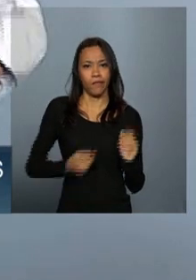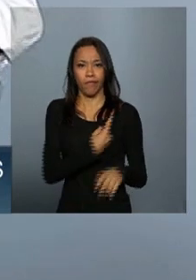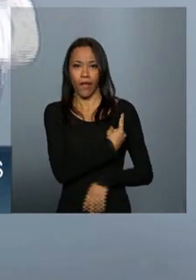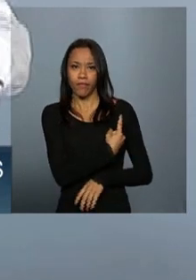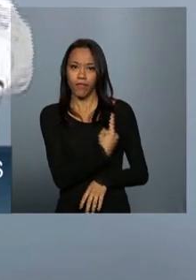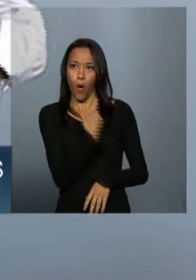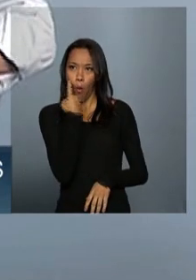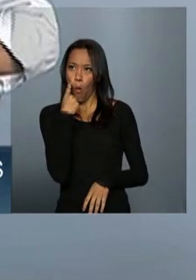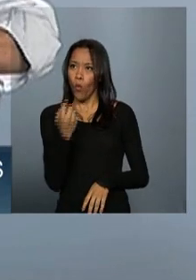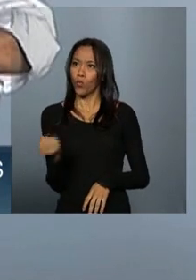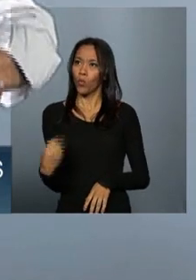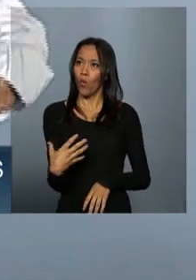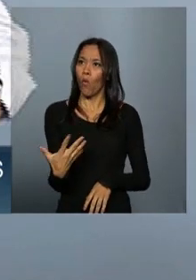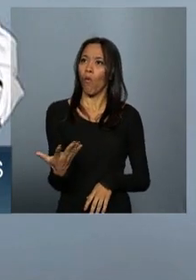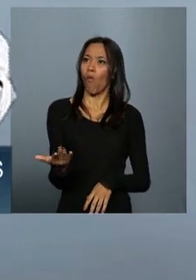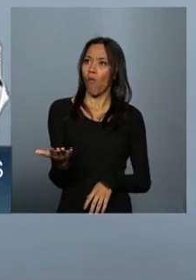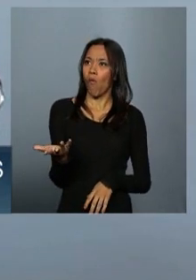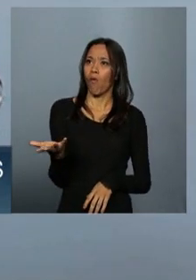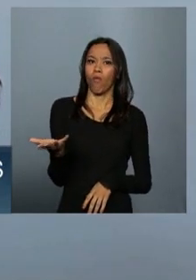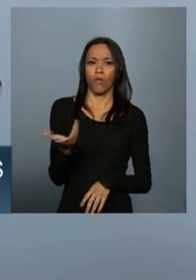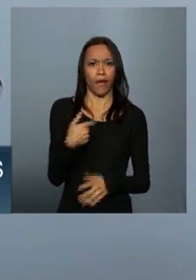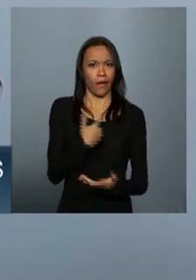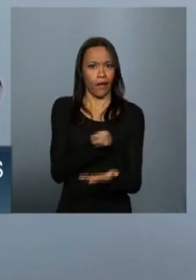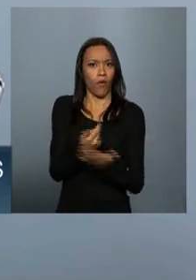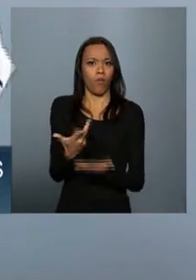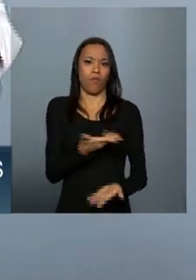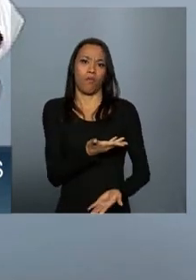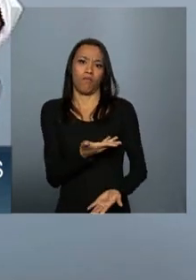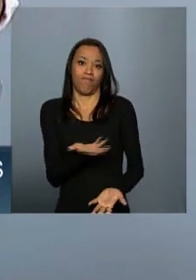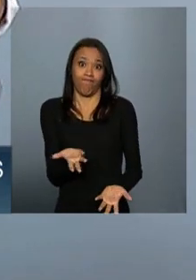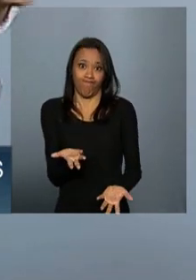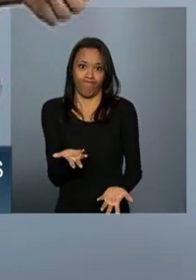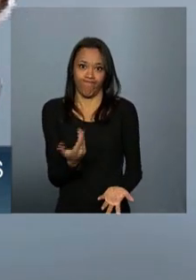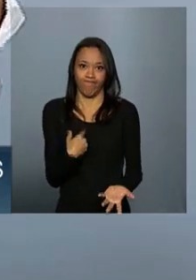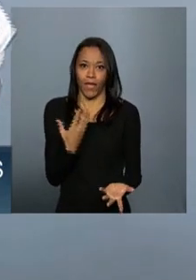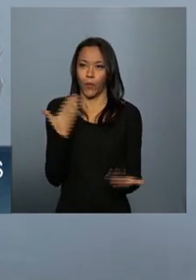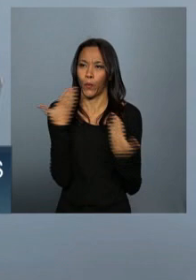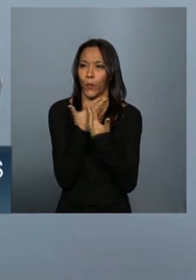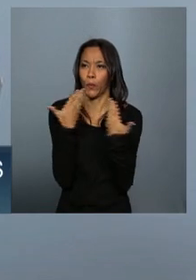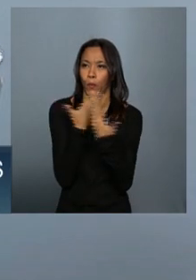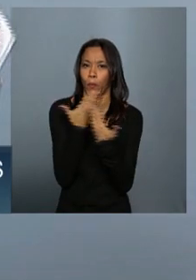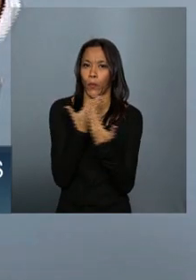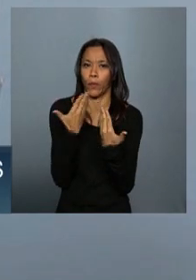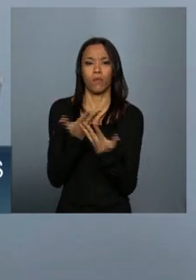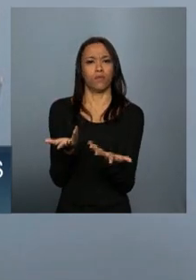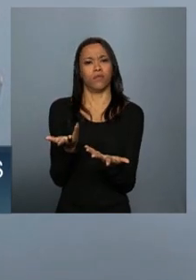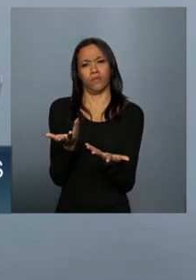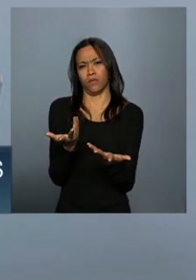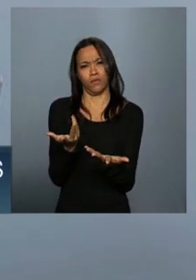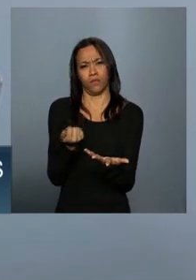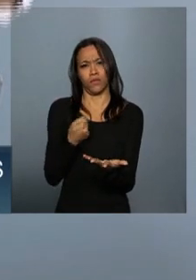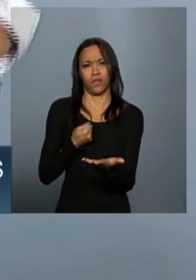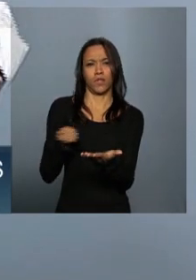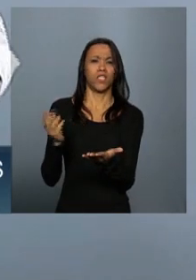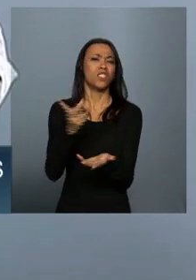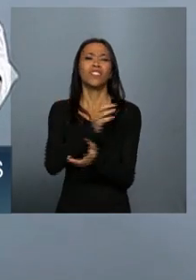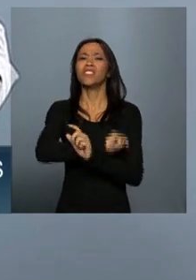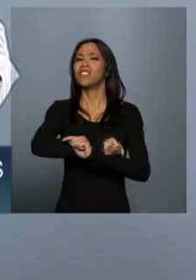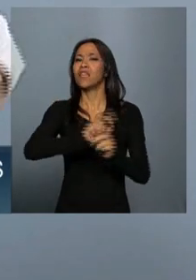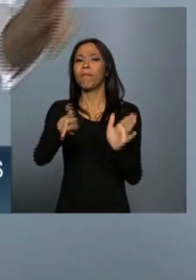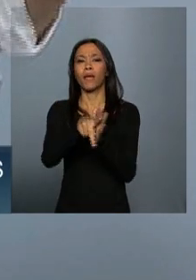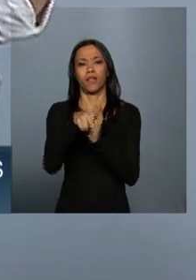e diante de uma dificuldade qualquer, circunstancial, já quer passar cantada para tomar o apartamento. Ninguém tira de